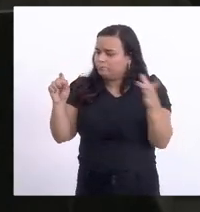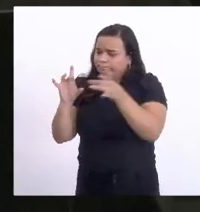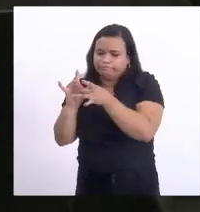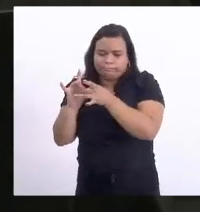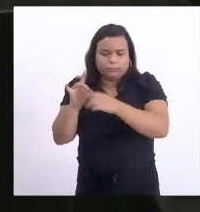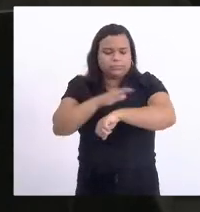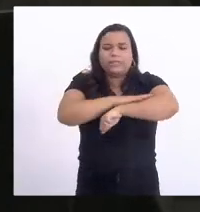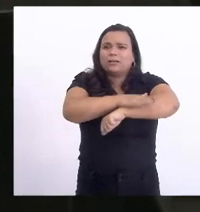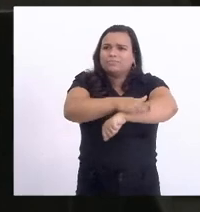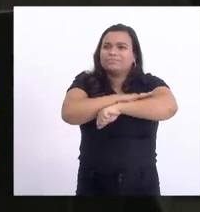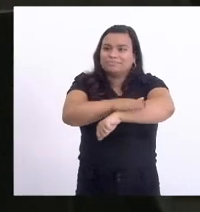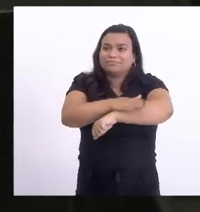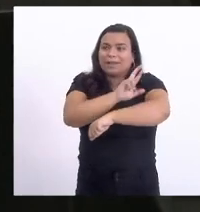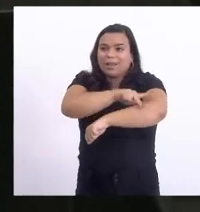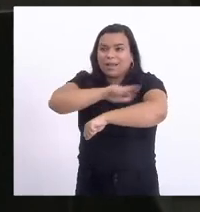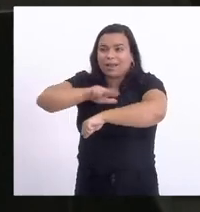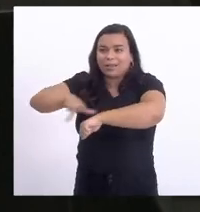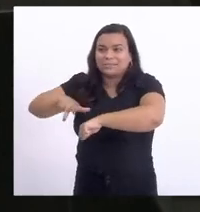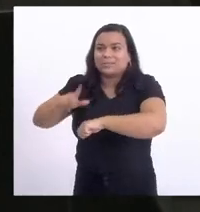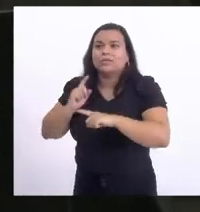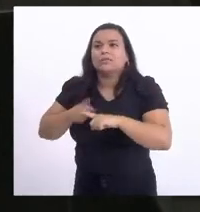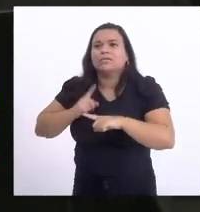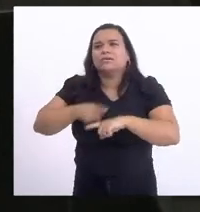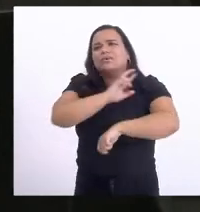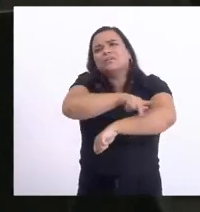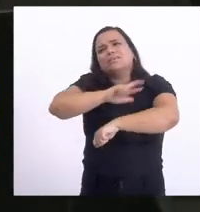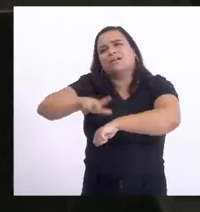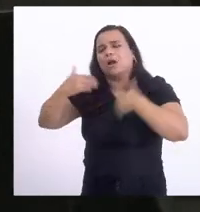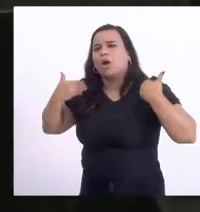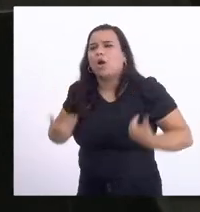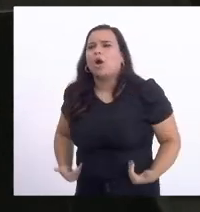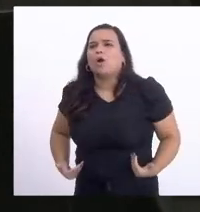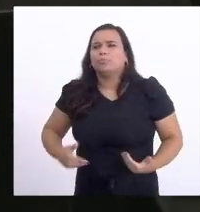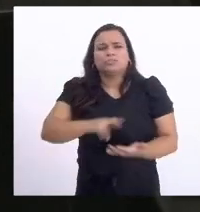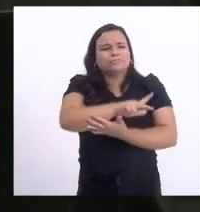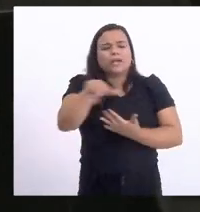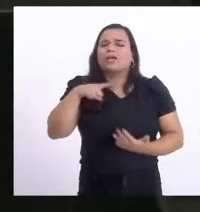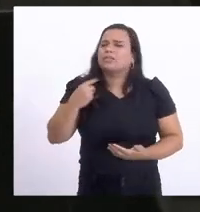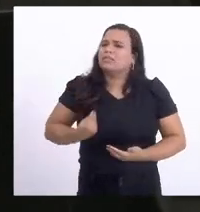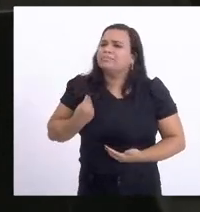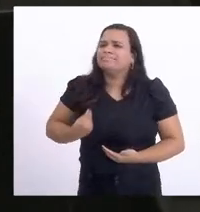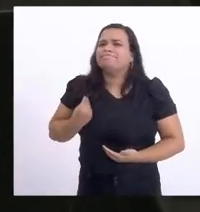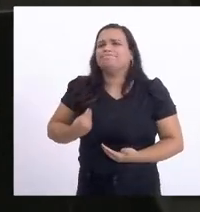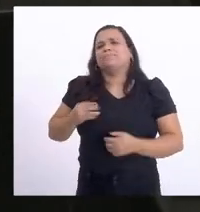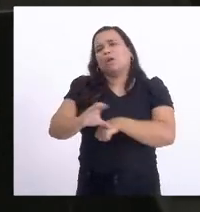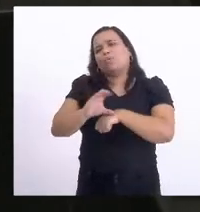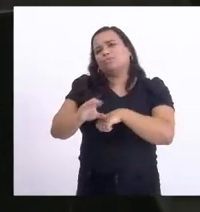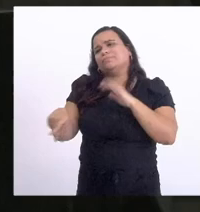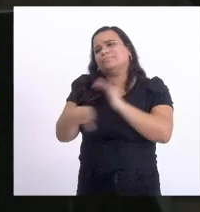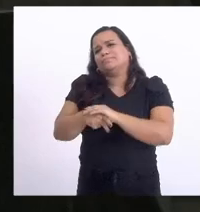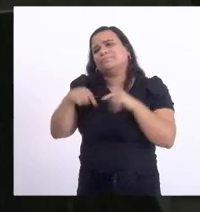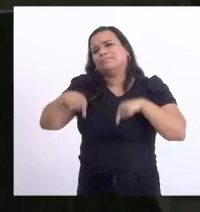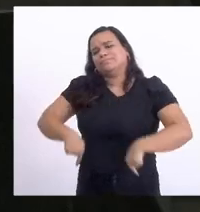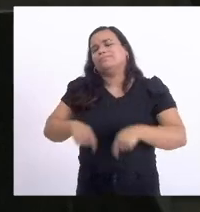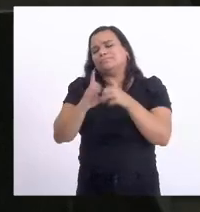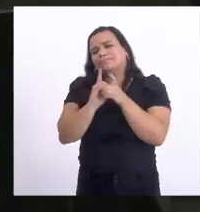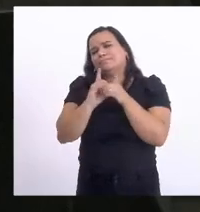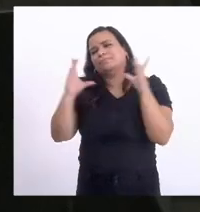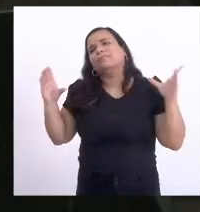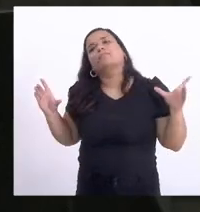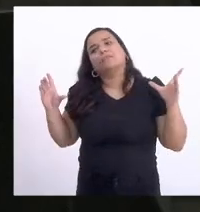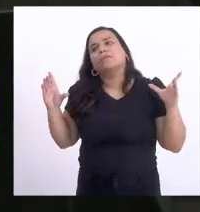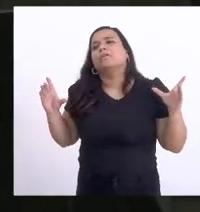a racialização dos corpos ela é algo extremamente presente e constituinte da nossa democracia, que